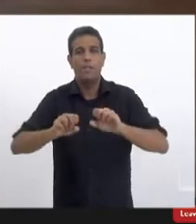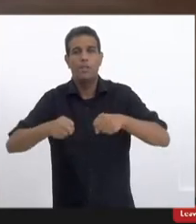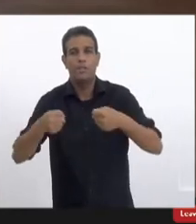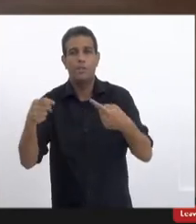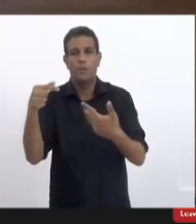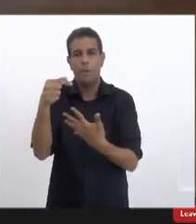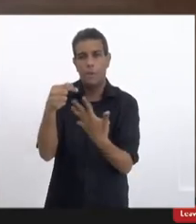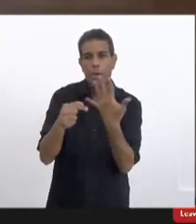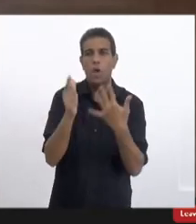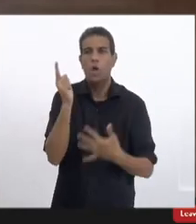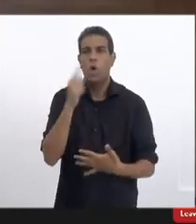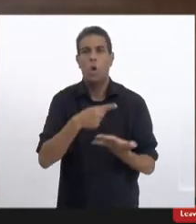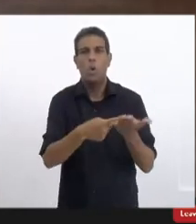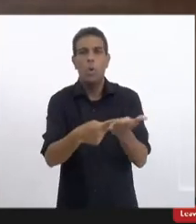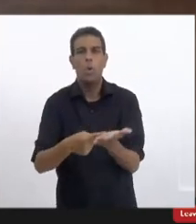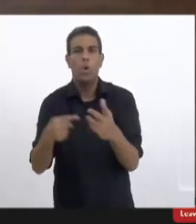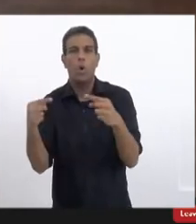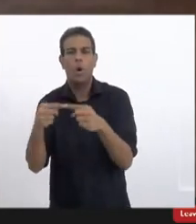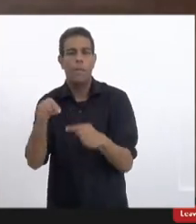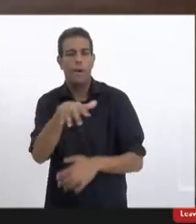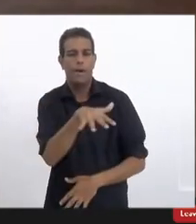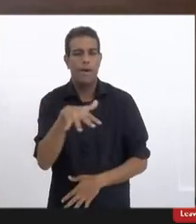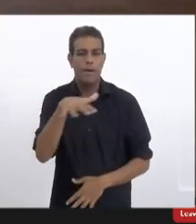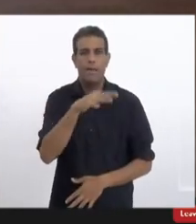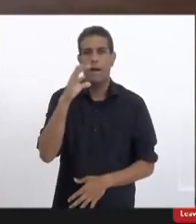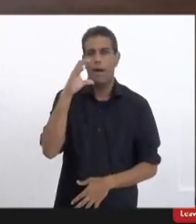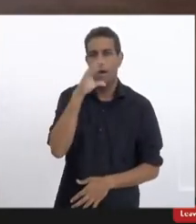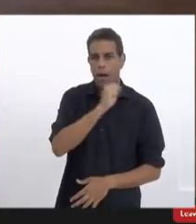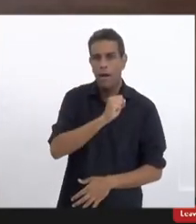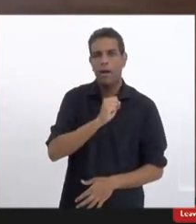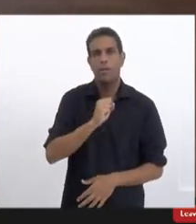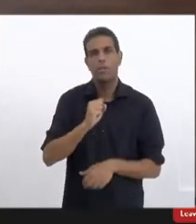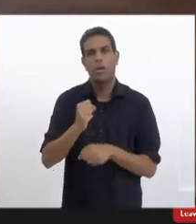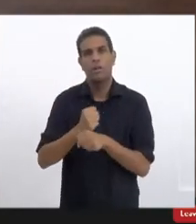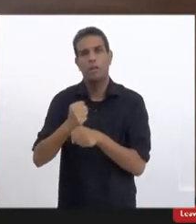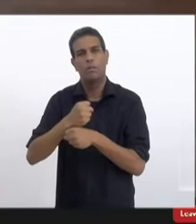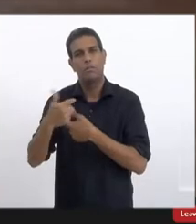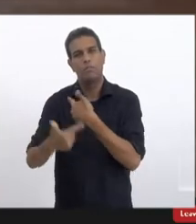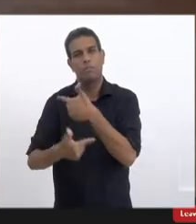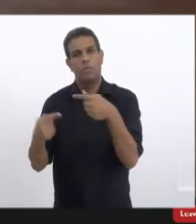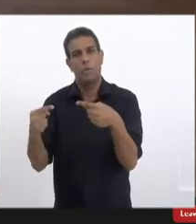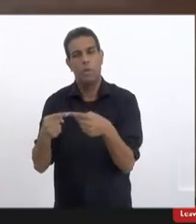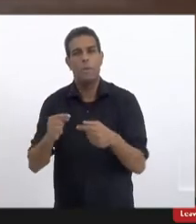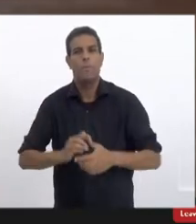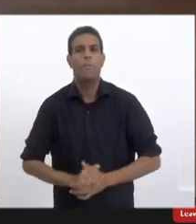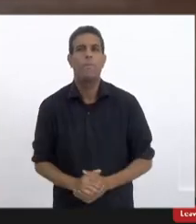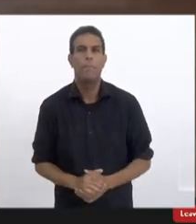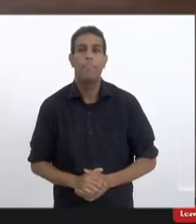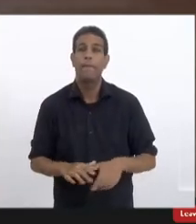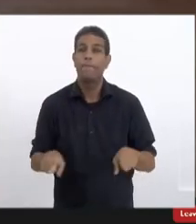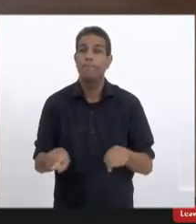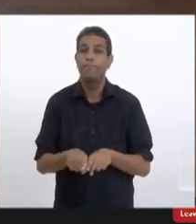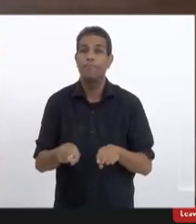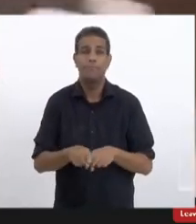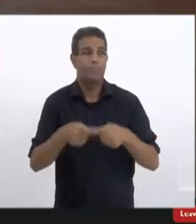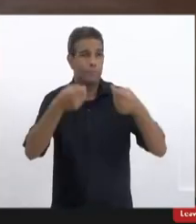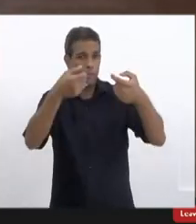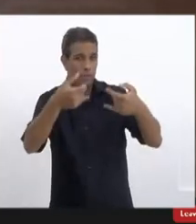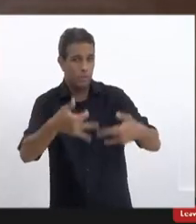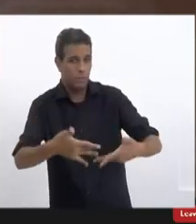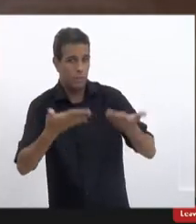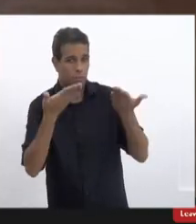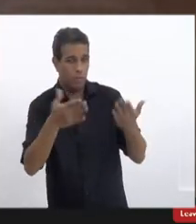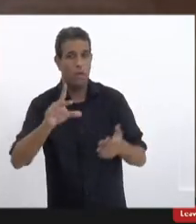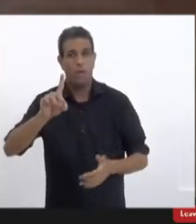Prol da Melhoria dessa Estrutura da RAPS, né, há muito tempo. Como bem dito também pelo Daniel, fiz